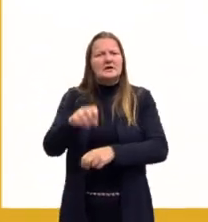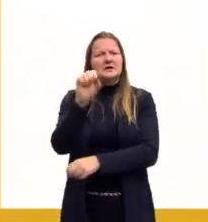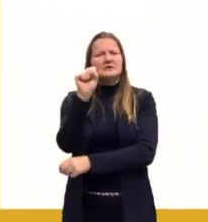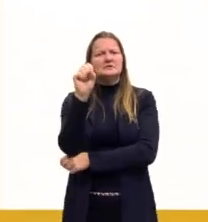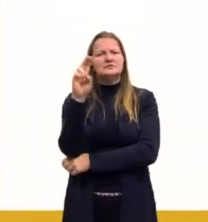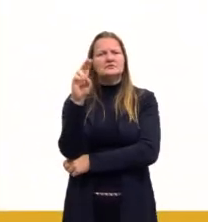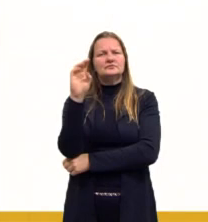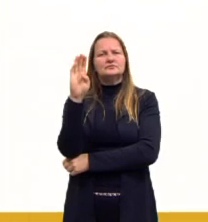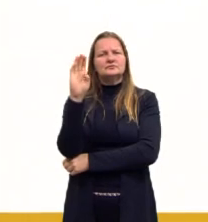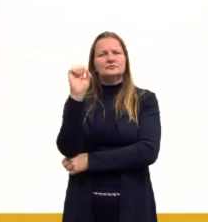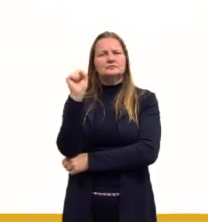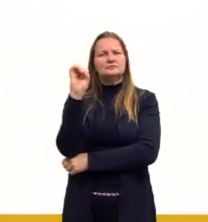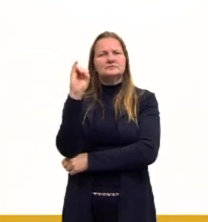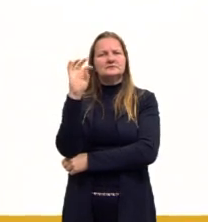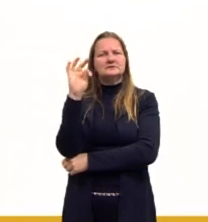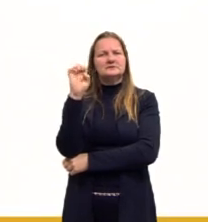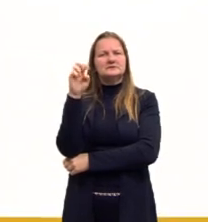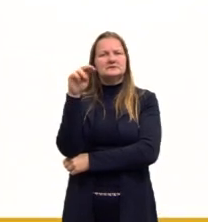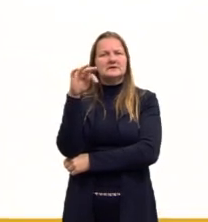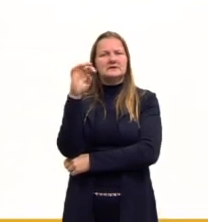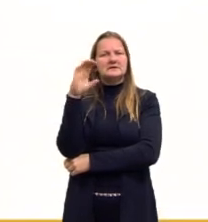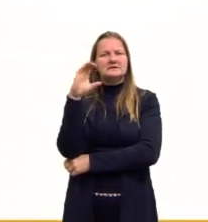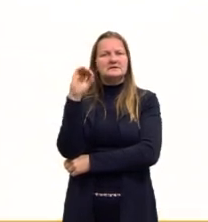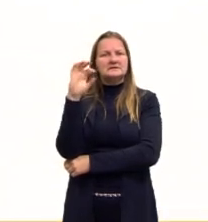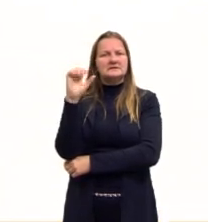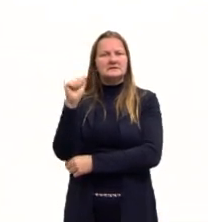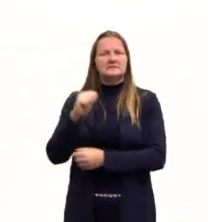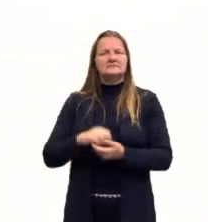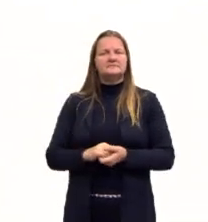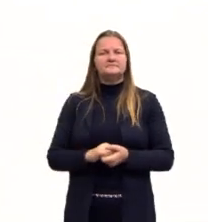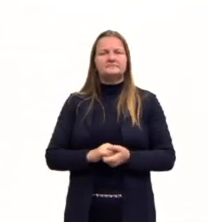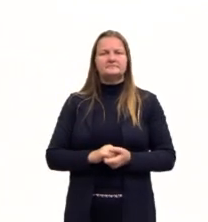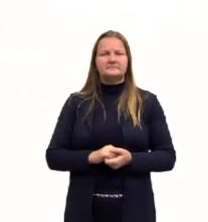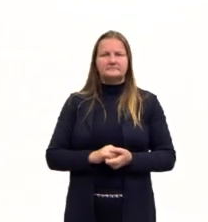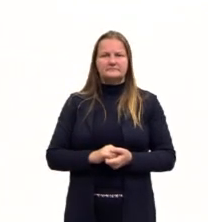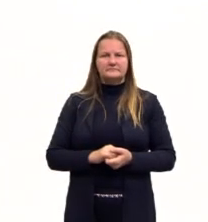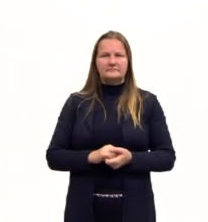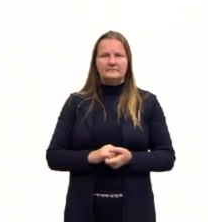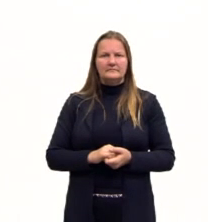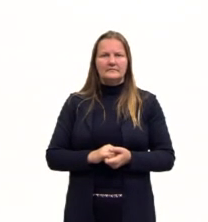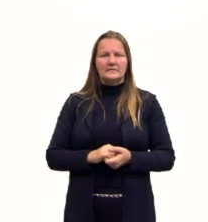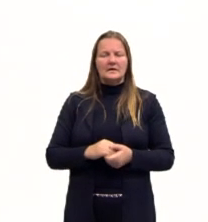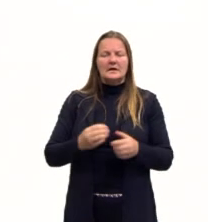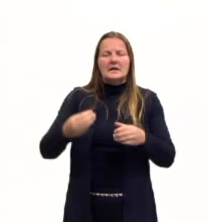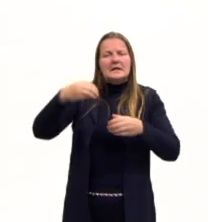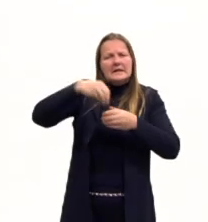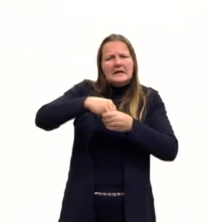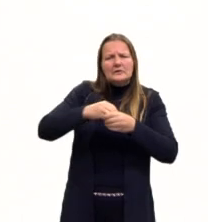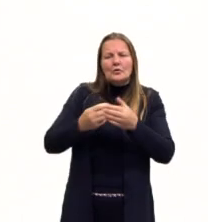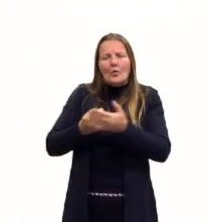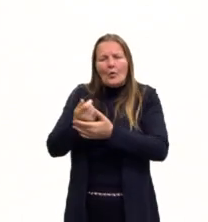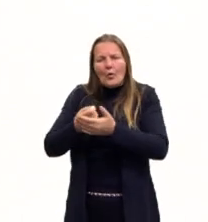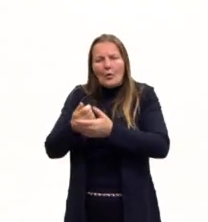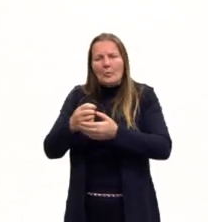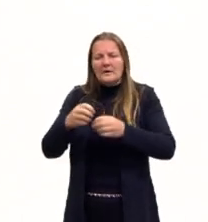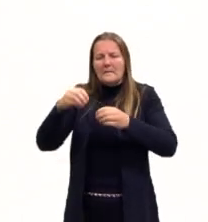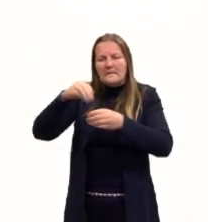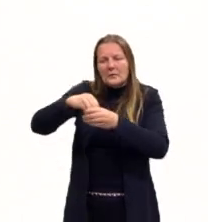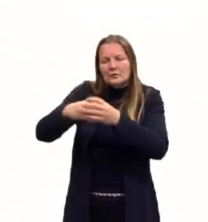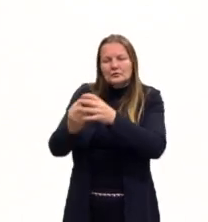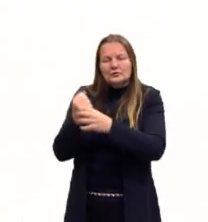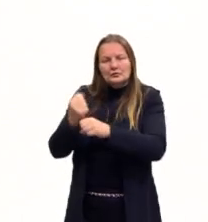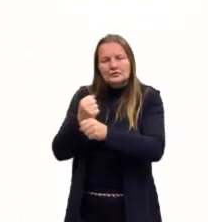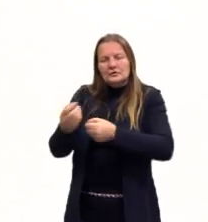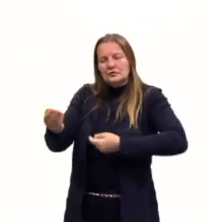subsistência é uma agricultura muitas vezes relacionada essa questão de mercado interno né ou troca tá